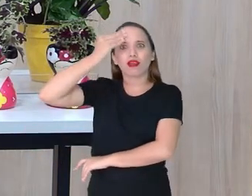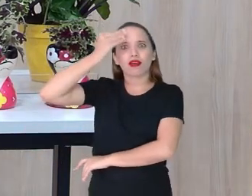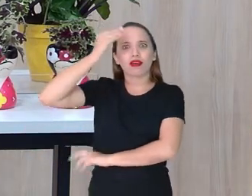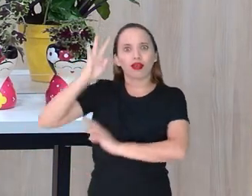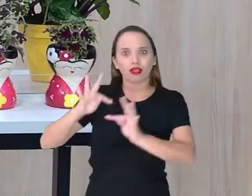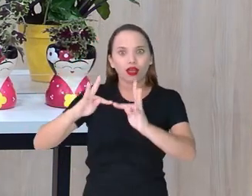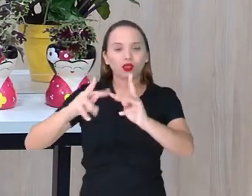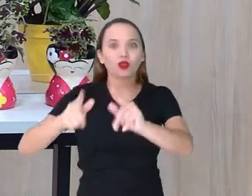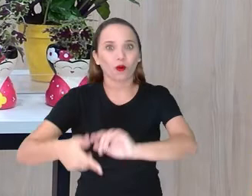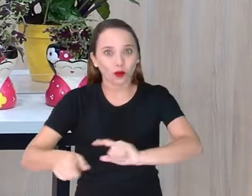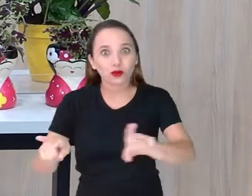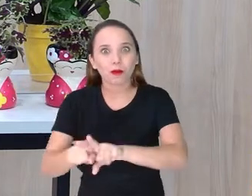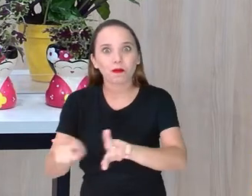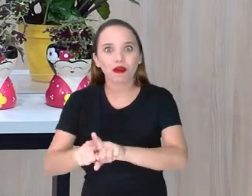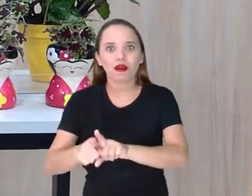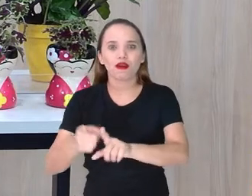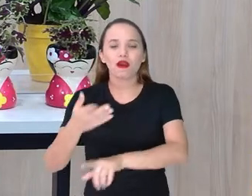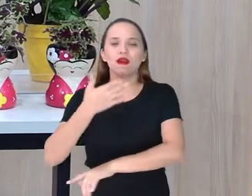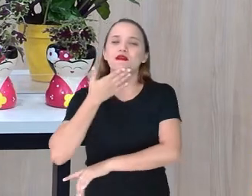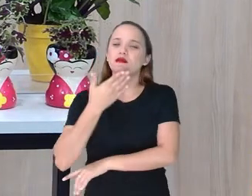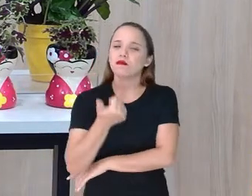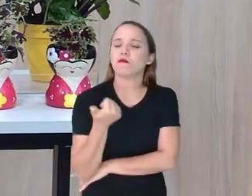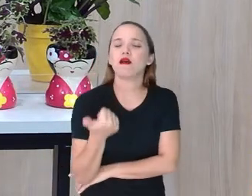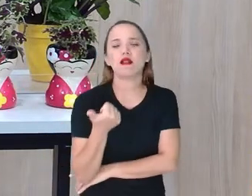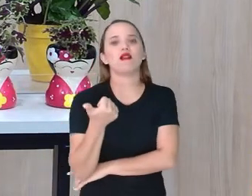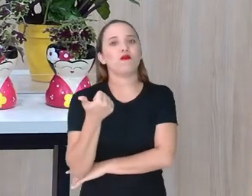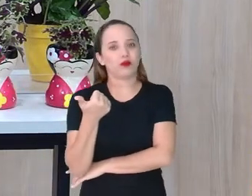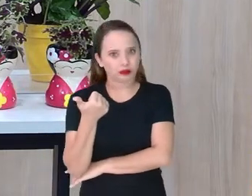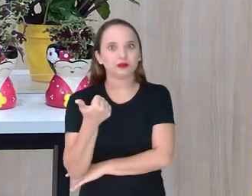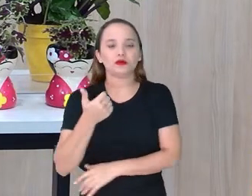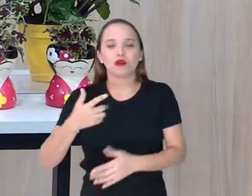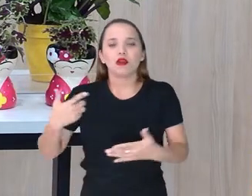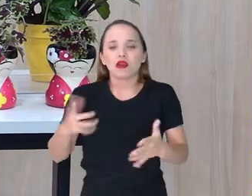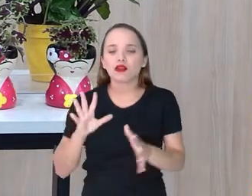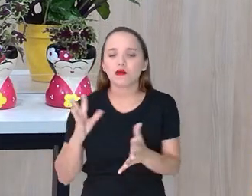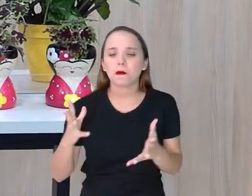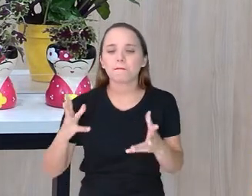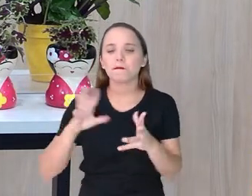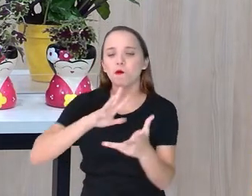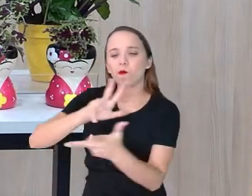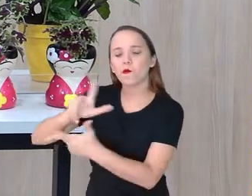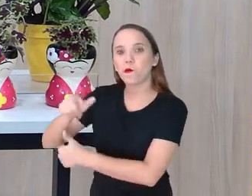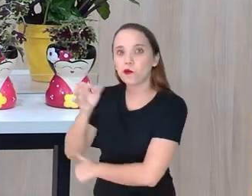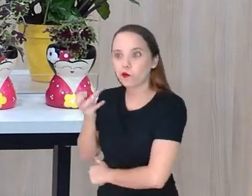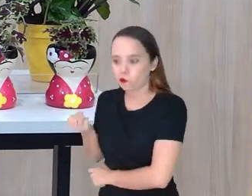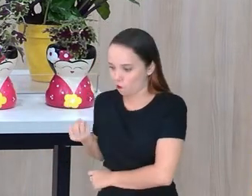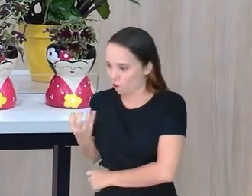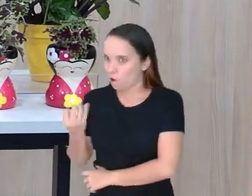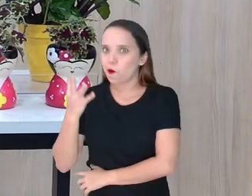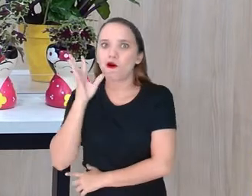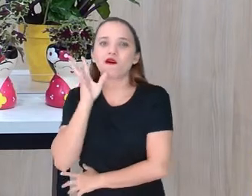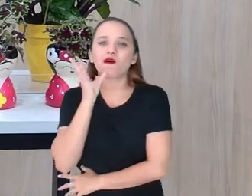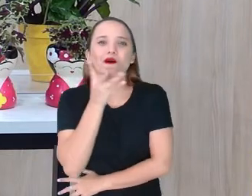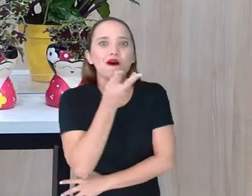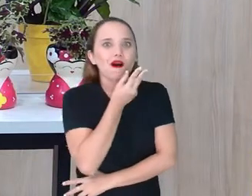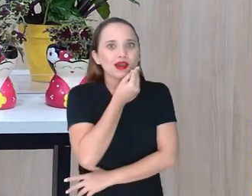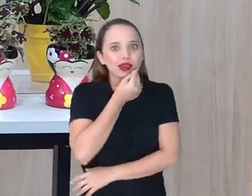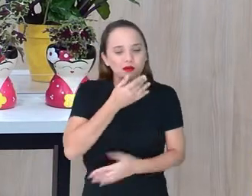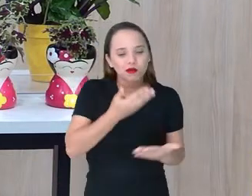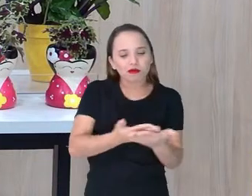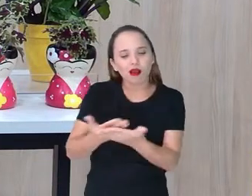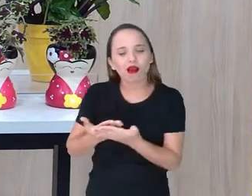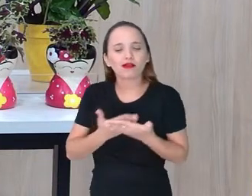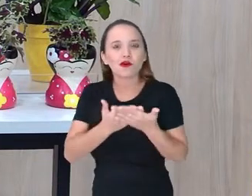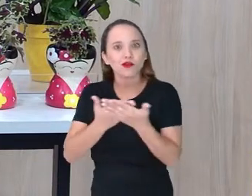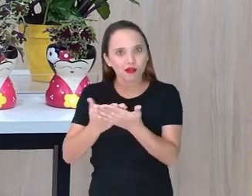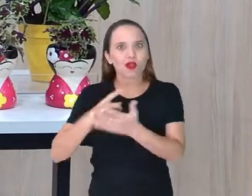e eles possam entender da forma melhor possível essa viagem de conhecimento que nós temos a cada aula que nós damos, a cada aula que vemos,